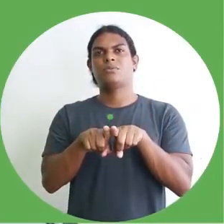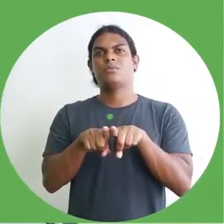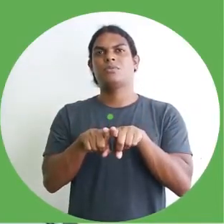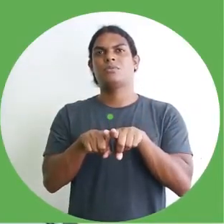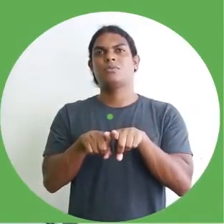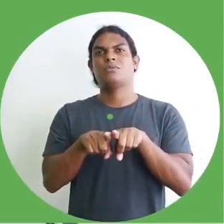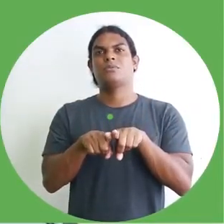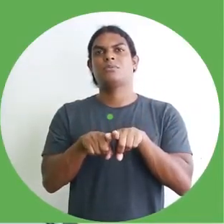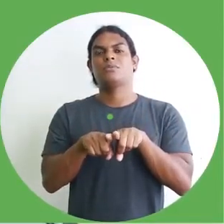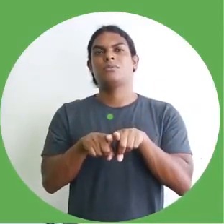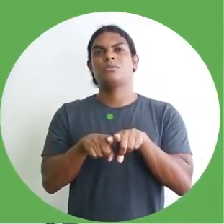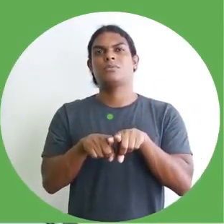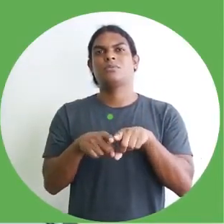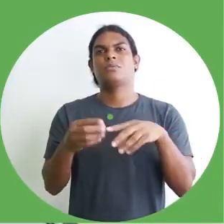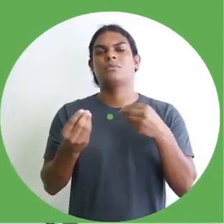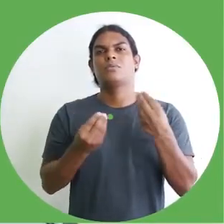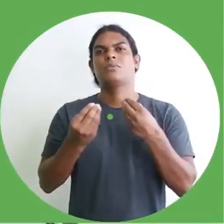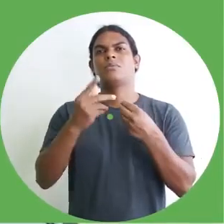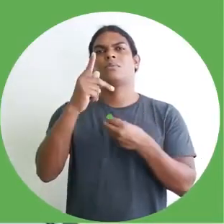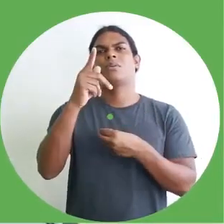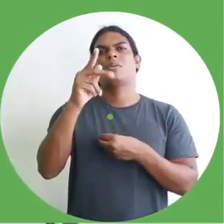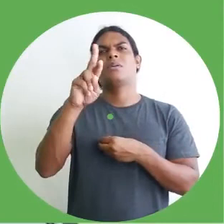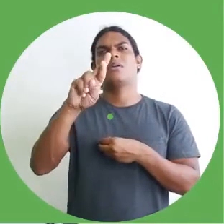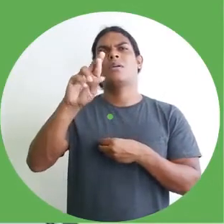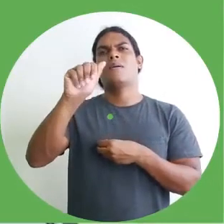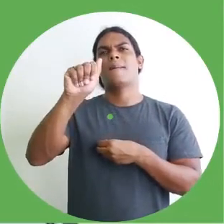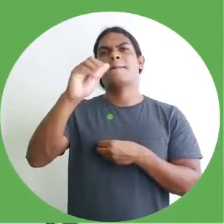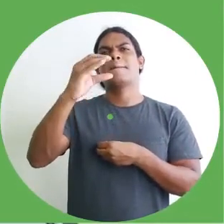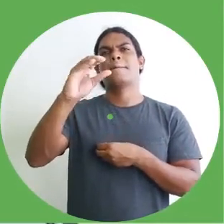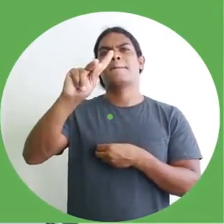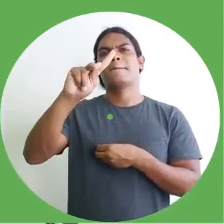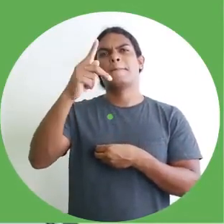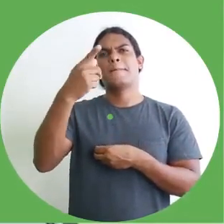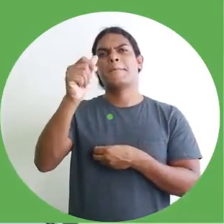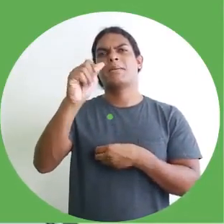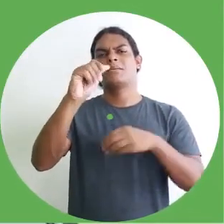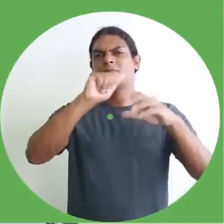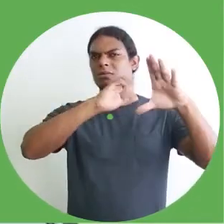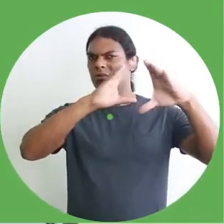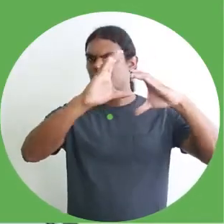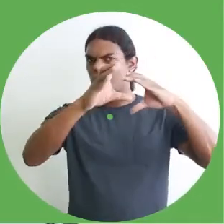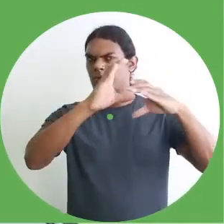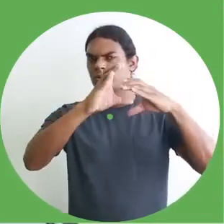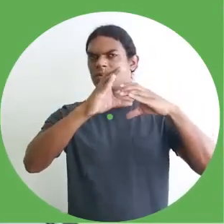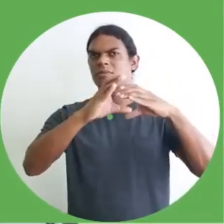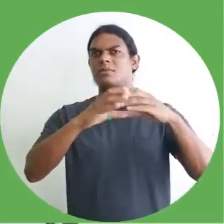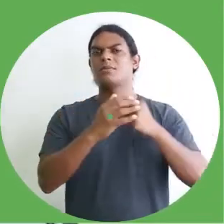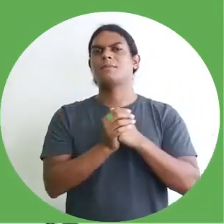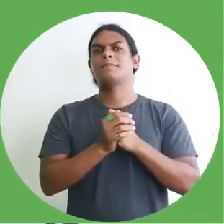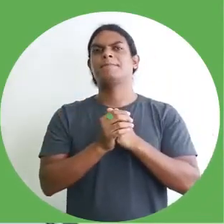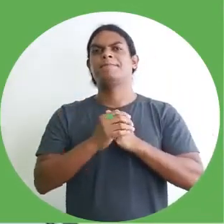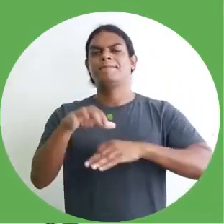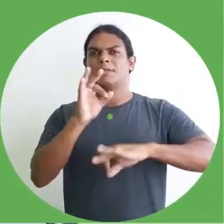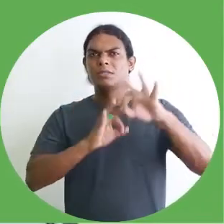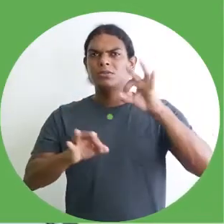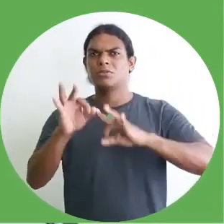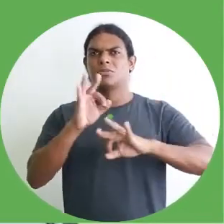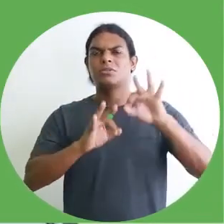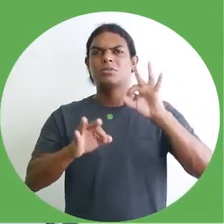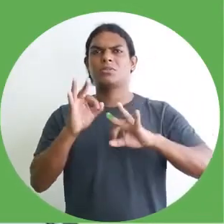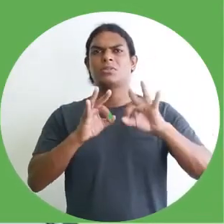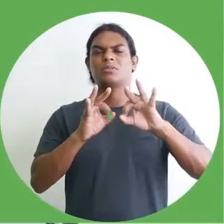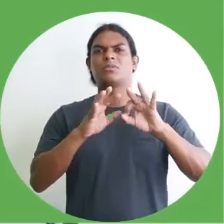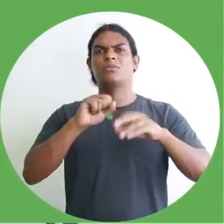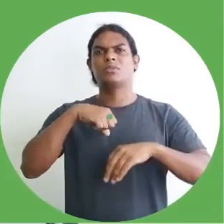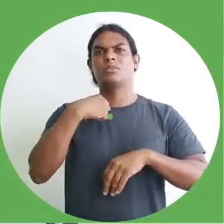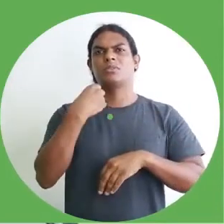como uma prancha de comunicação, que é a chamada prancha de comunicação, que a gente pode elaborar. Ela é confeccionada com esses